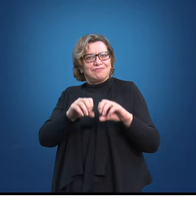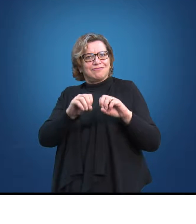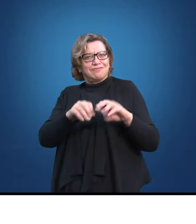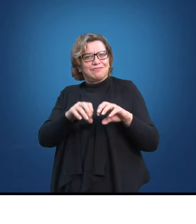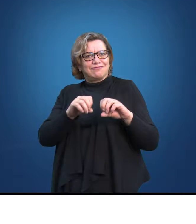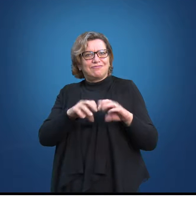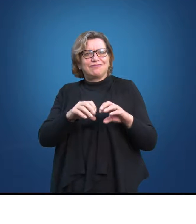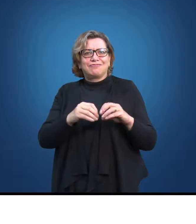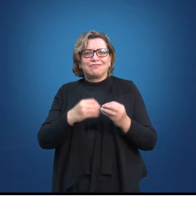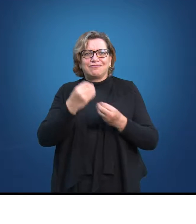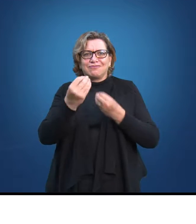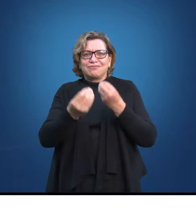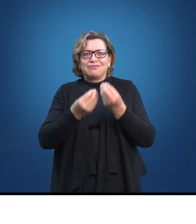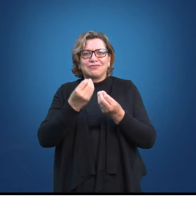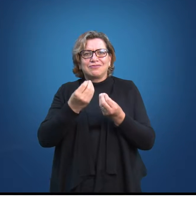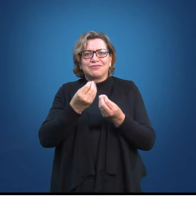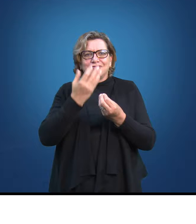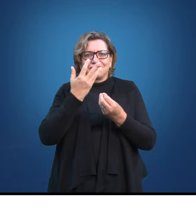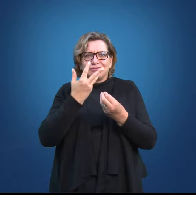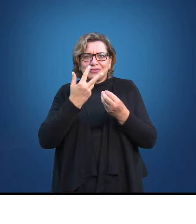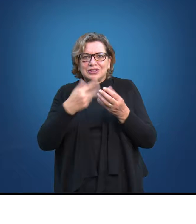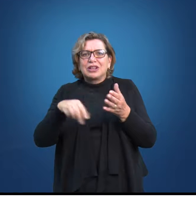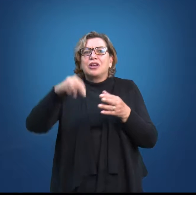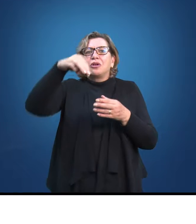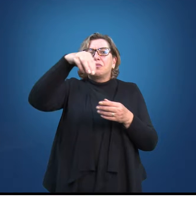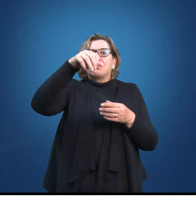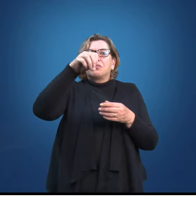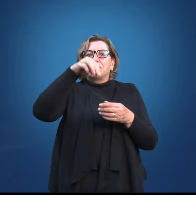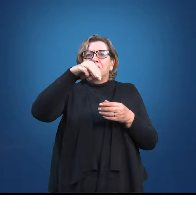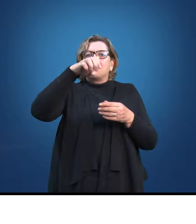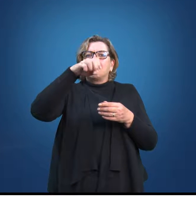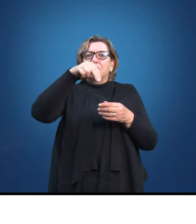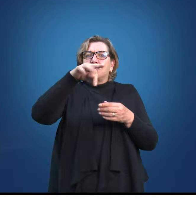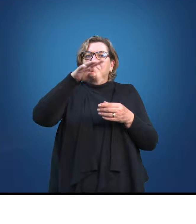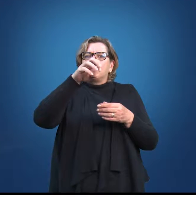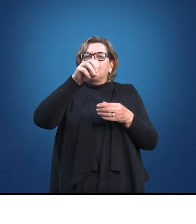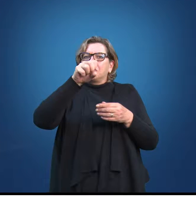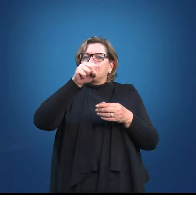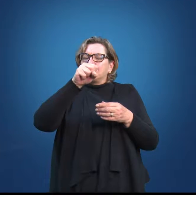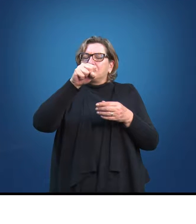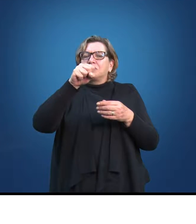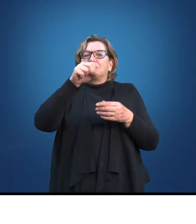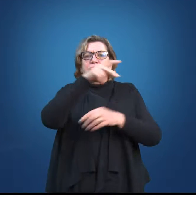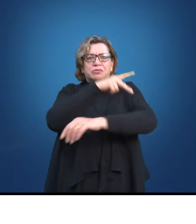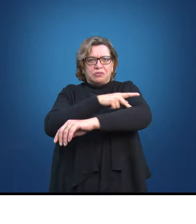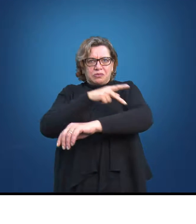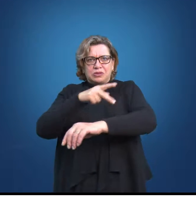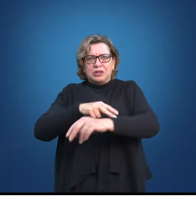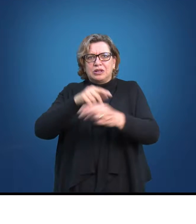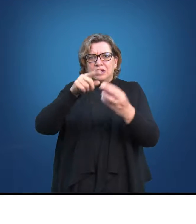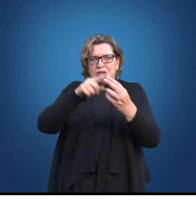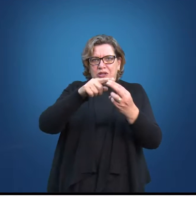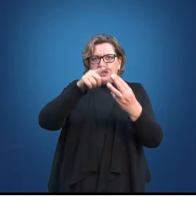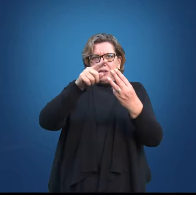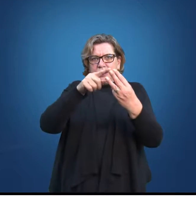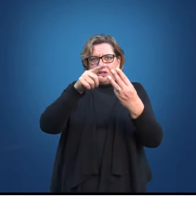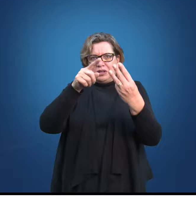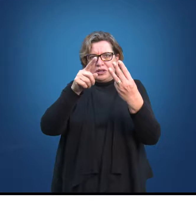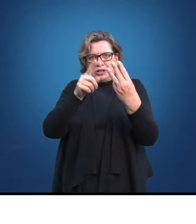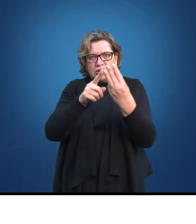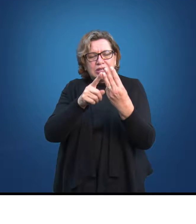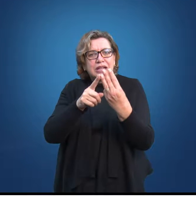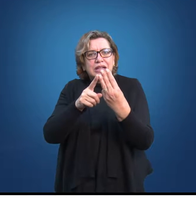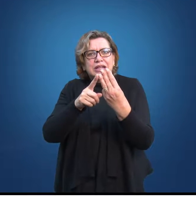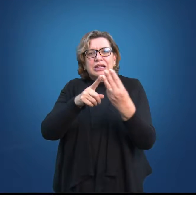Eu trabalhei com as crianças a partir dos momentos pedagógicos, 3 momentos pedagógicos, que são trabalhados pelos autores de Liseikovski